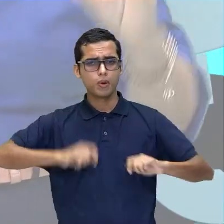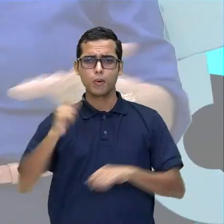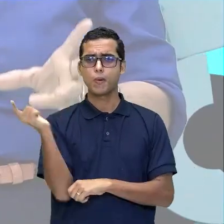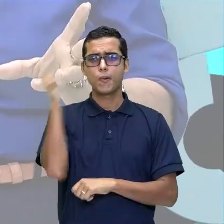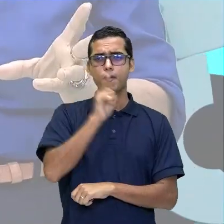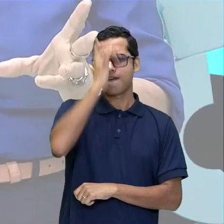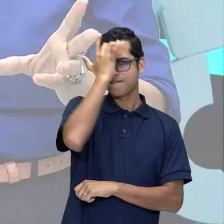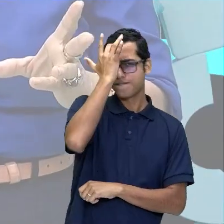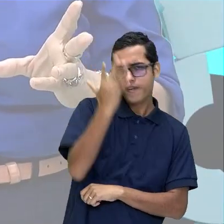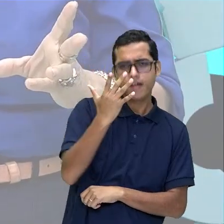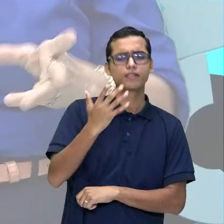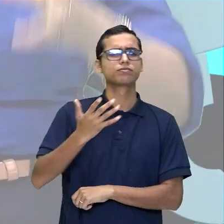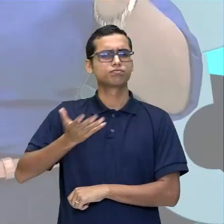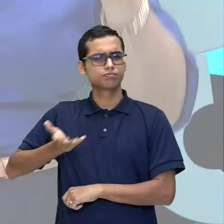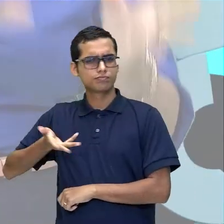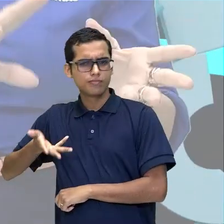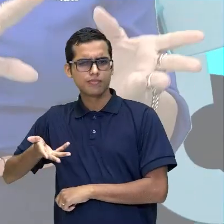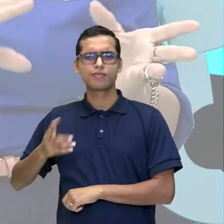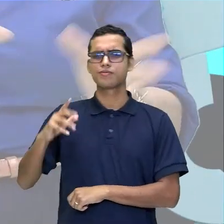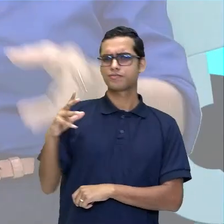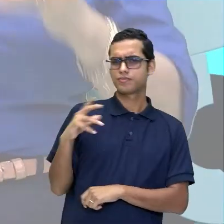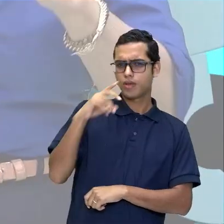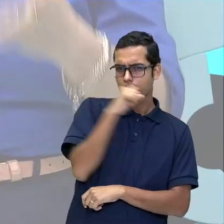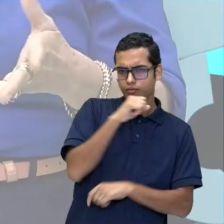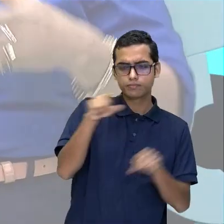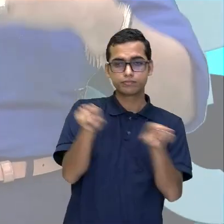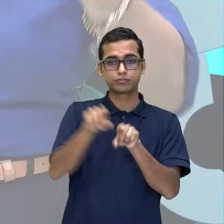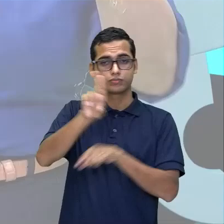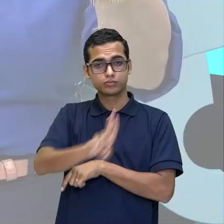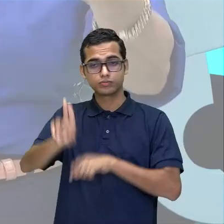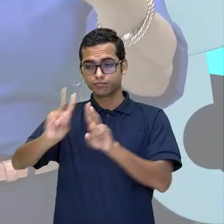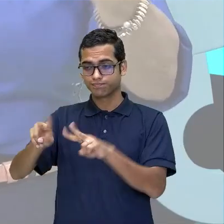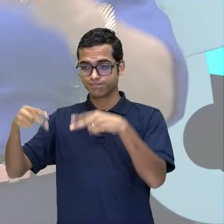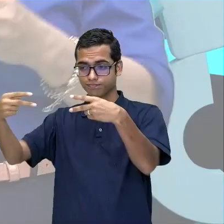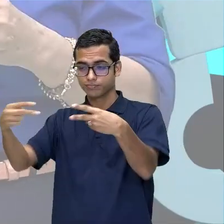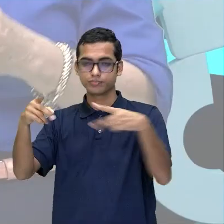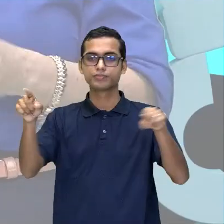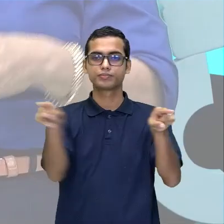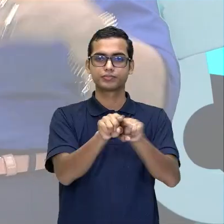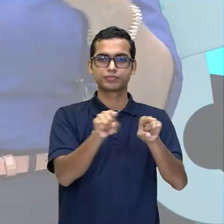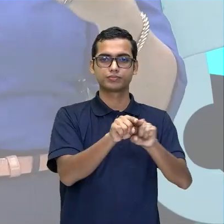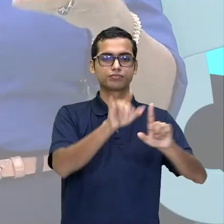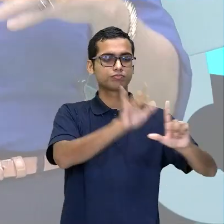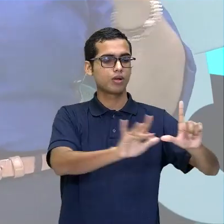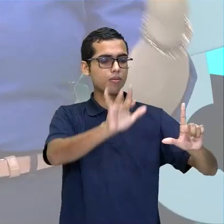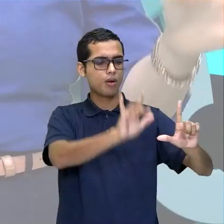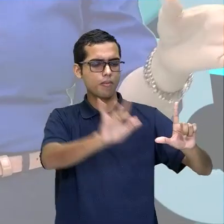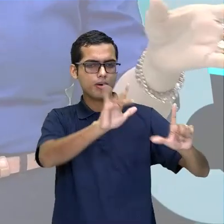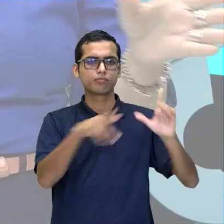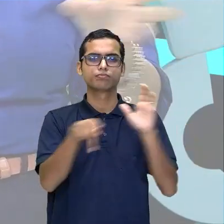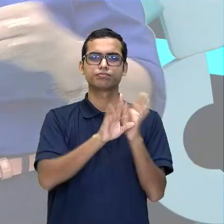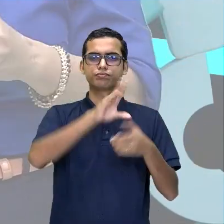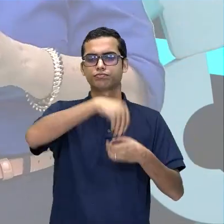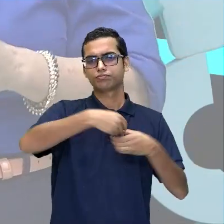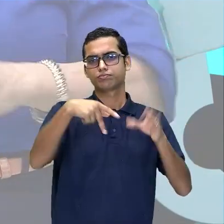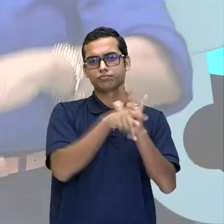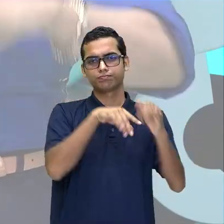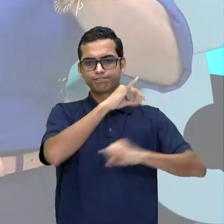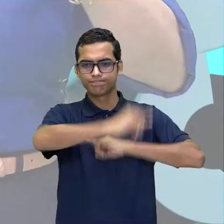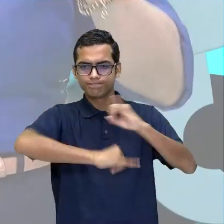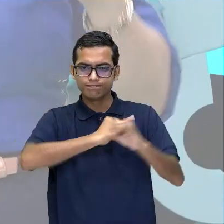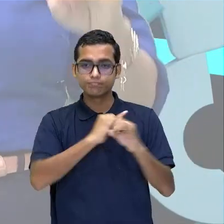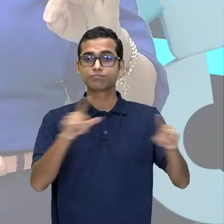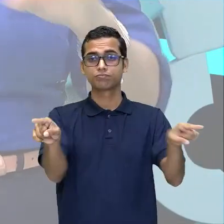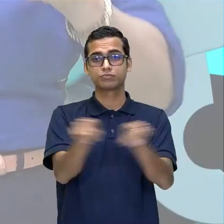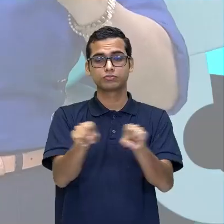fácil, mais rápida, com links e navegação intuitiva. E as pessoas podem encontrar